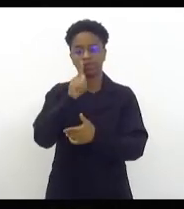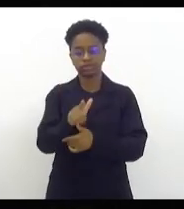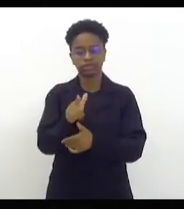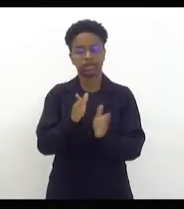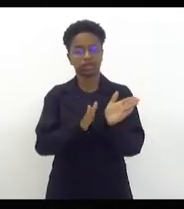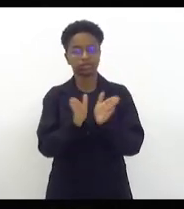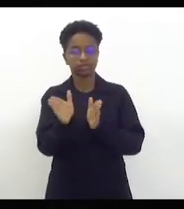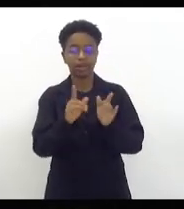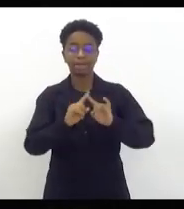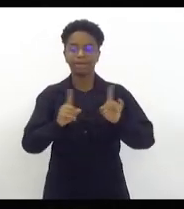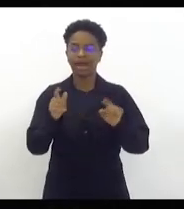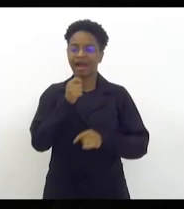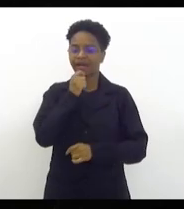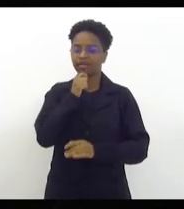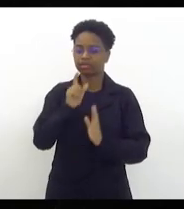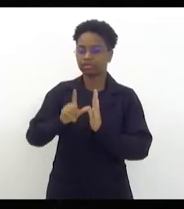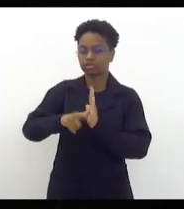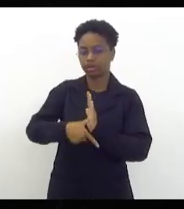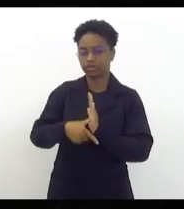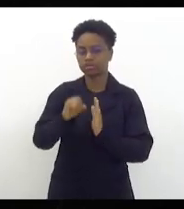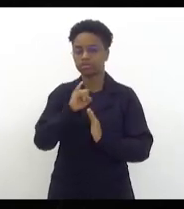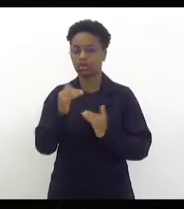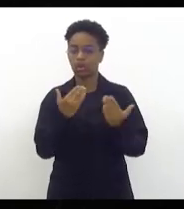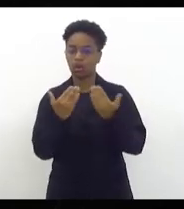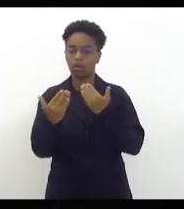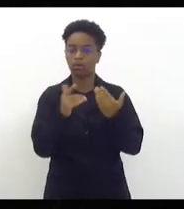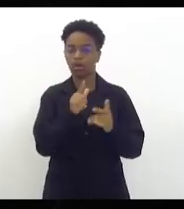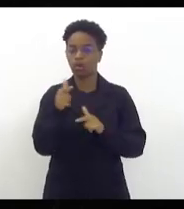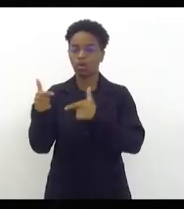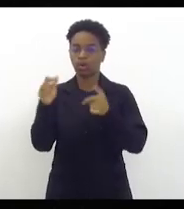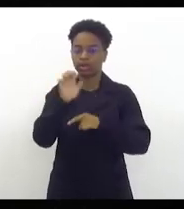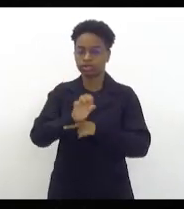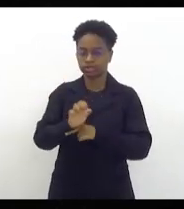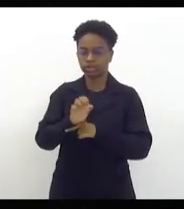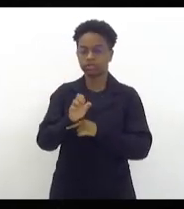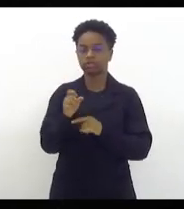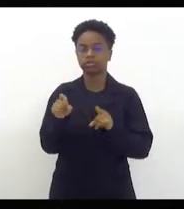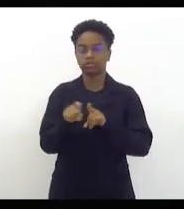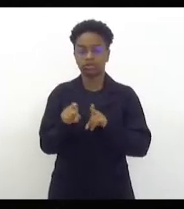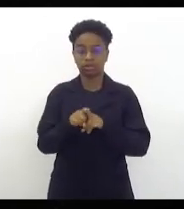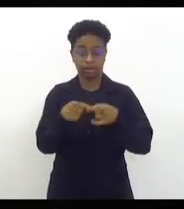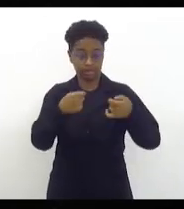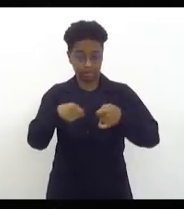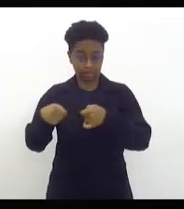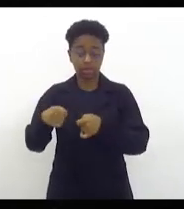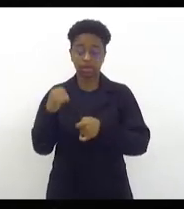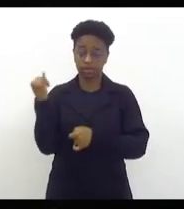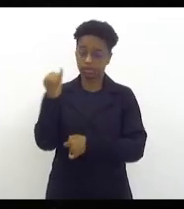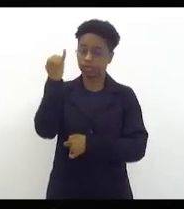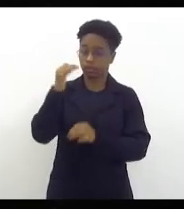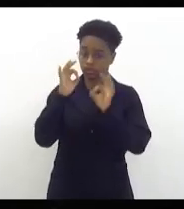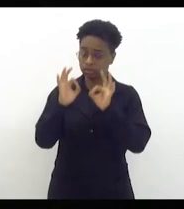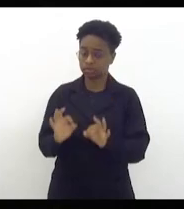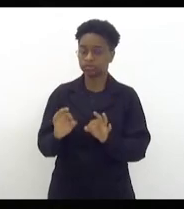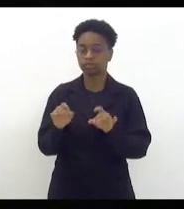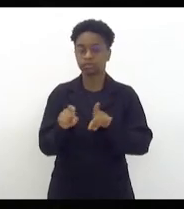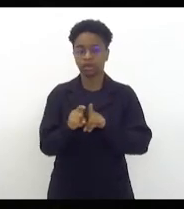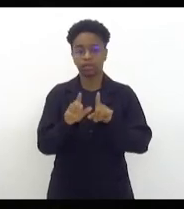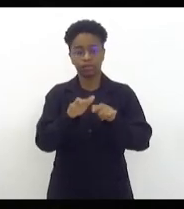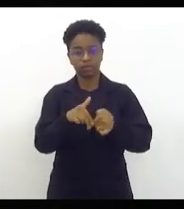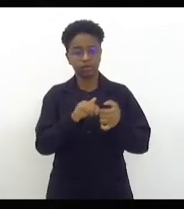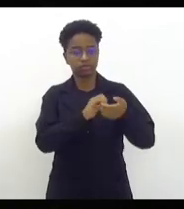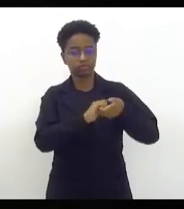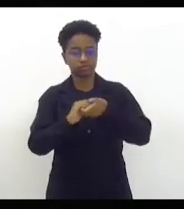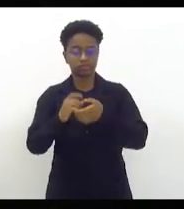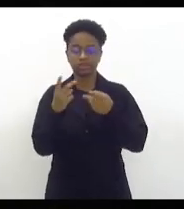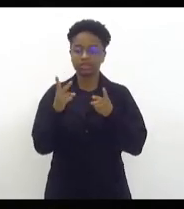gente está muito atrasado em relação a outros estados, e que essa demanda é extremamente importante. Por isso, a saudação